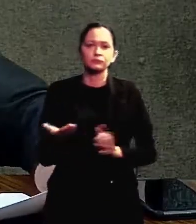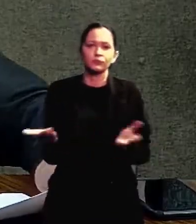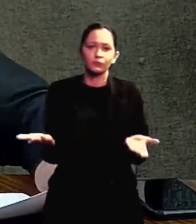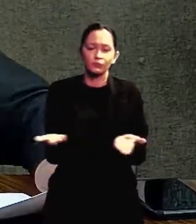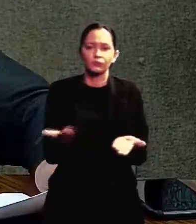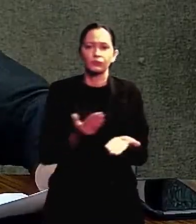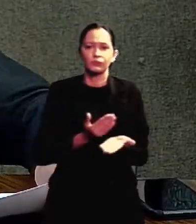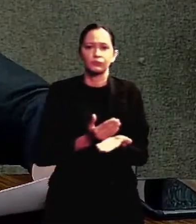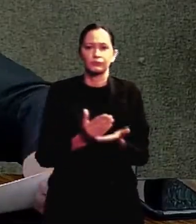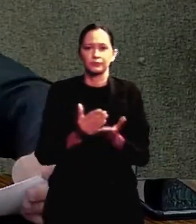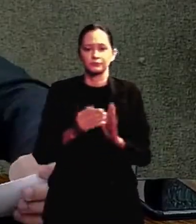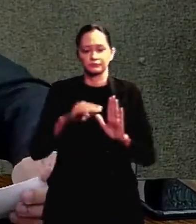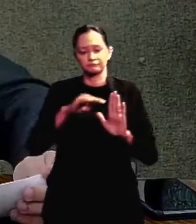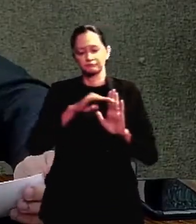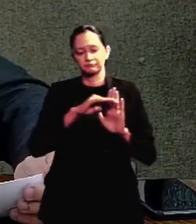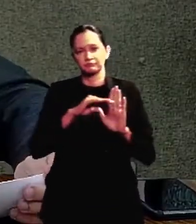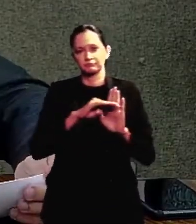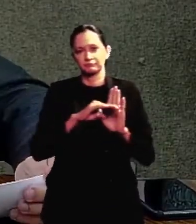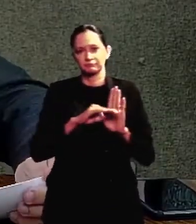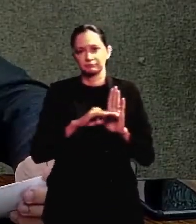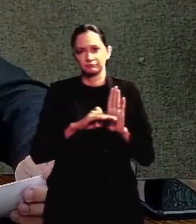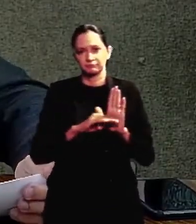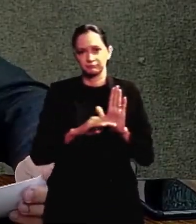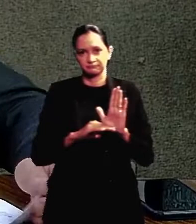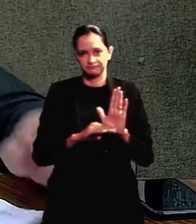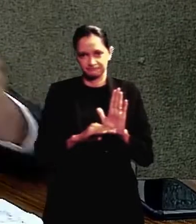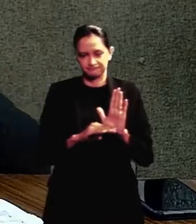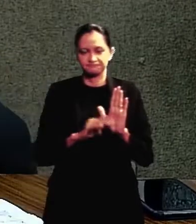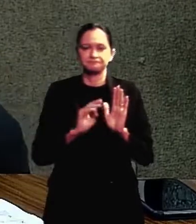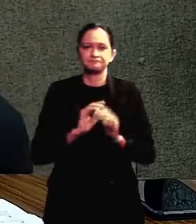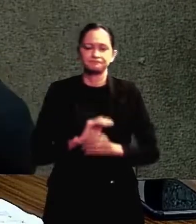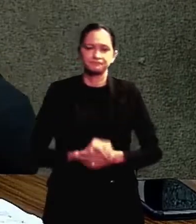adentrando na pauta do dia.